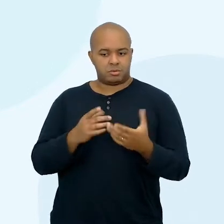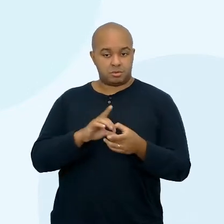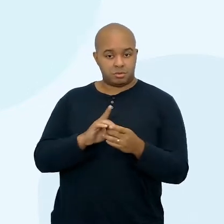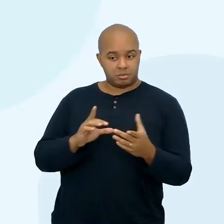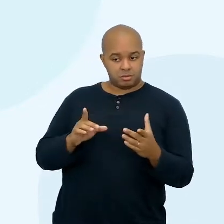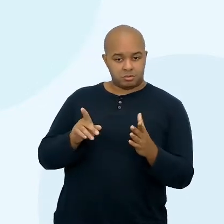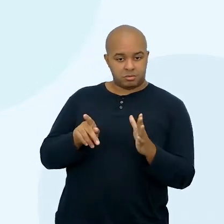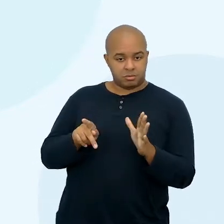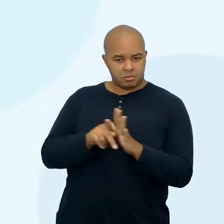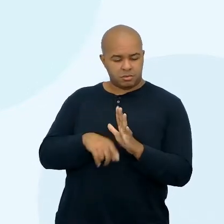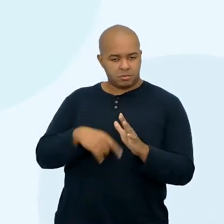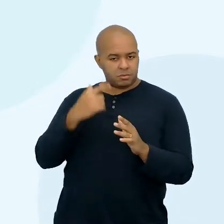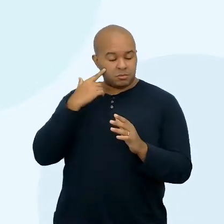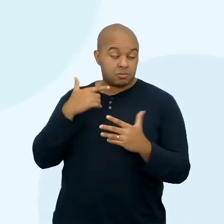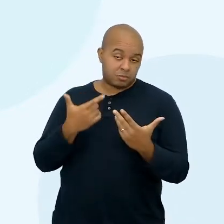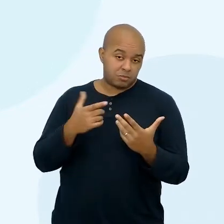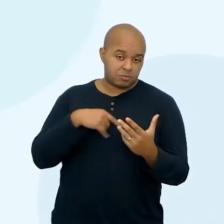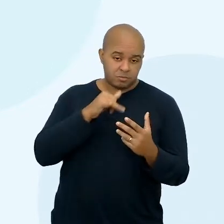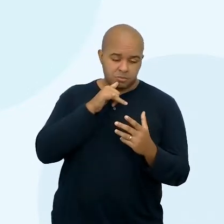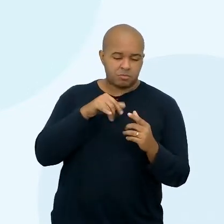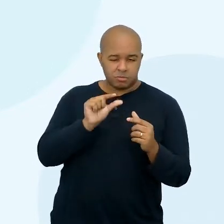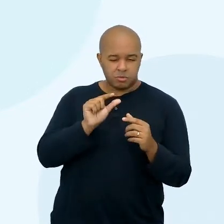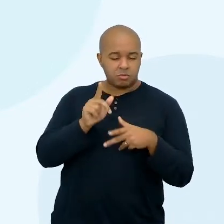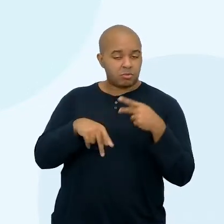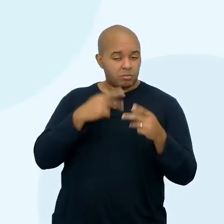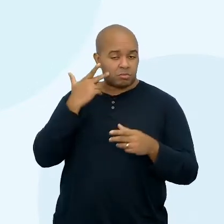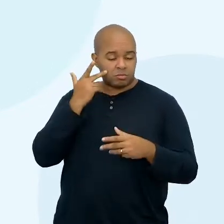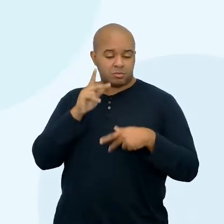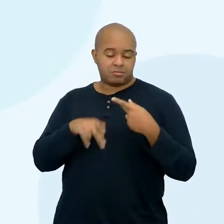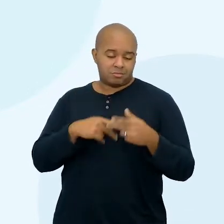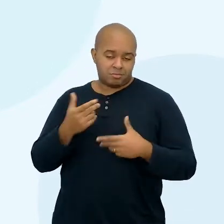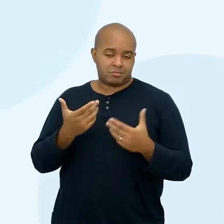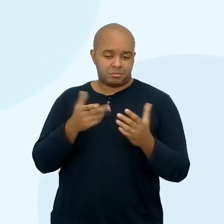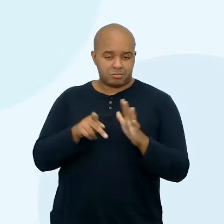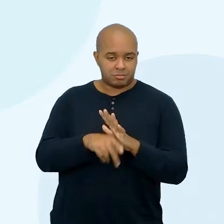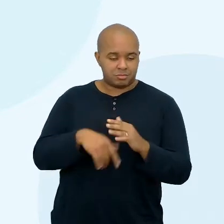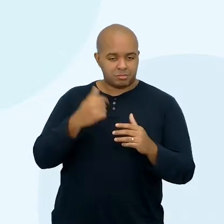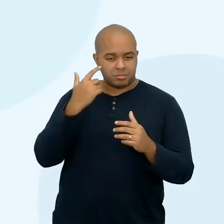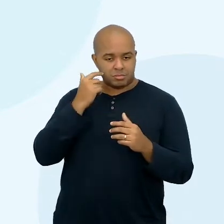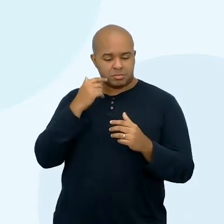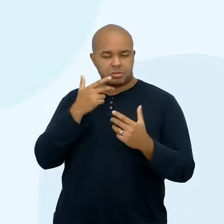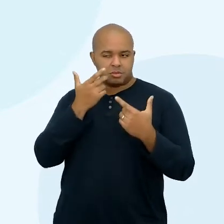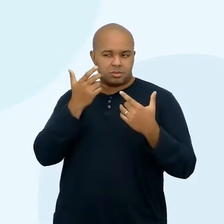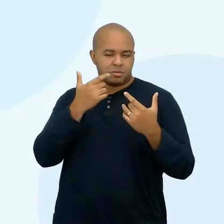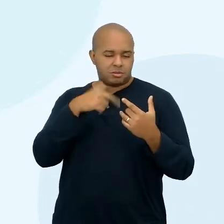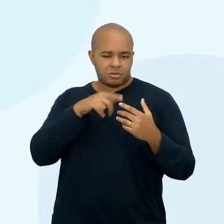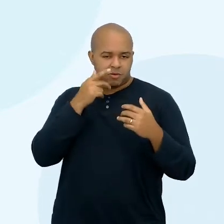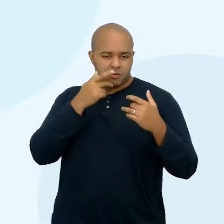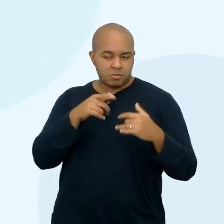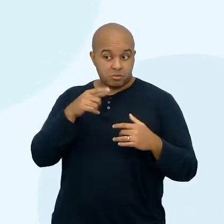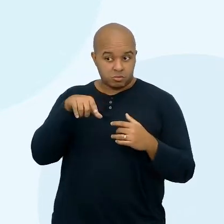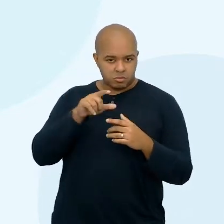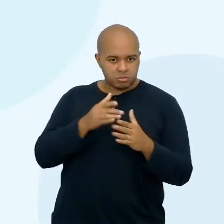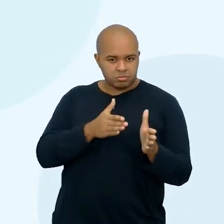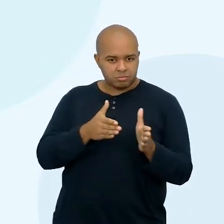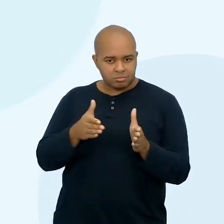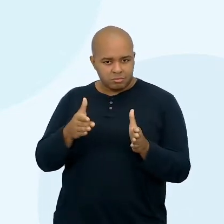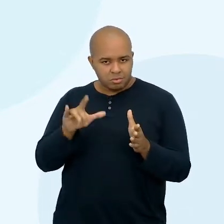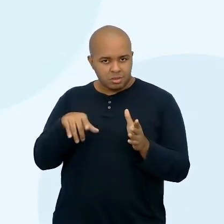já vimos, acontece a cada 4 anos. Vamos evoluir. Olha